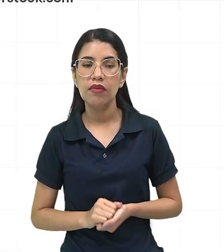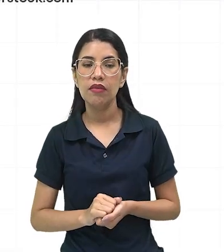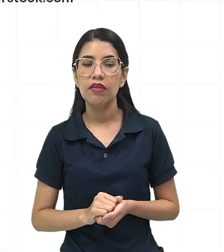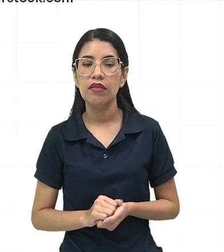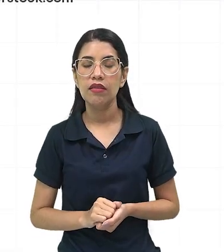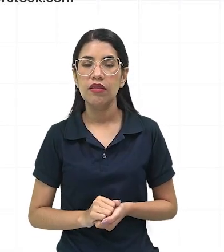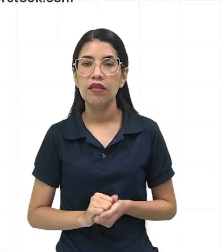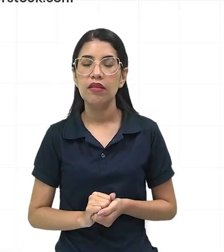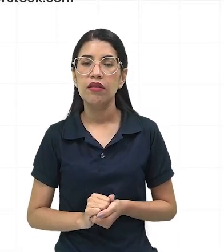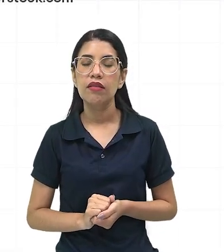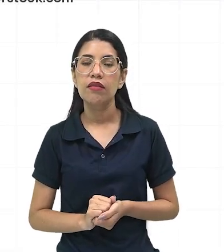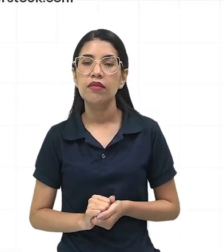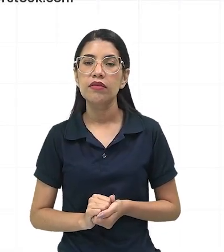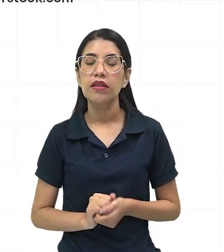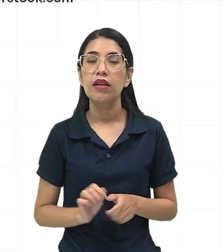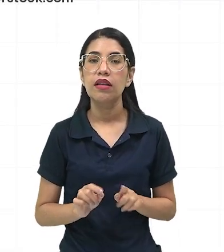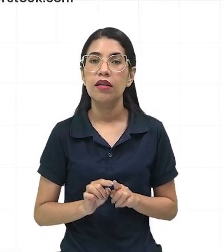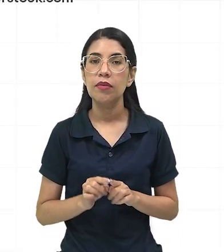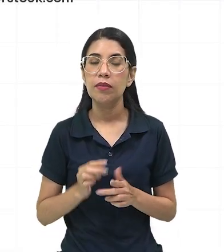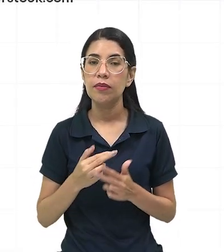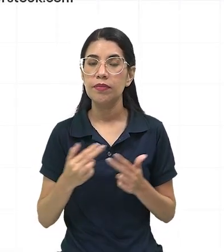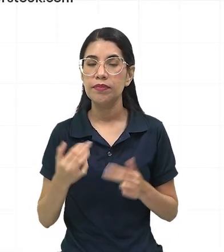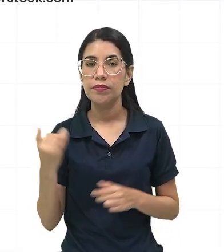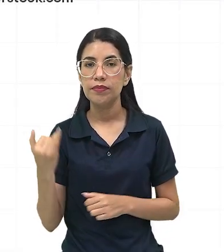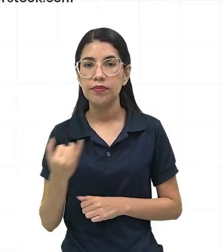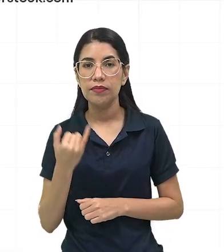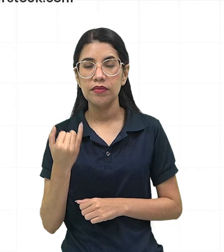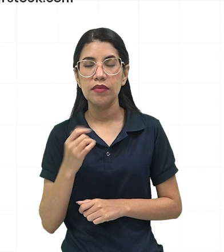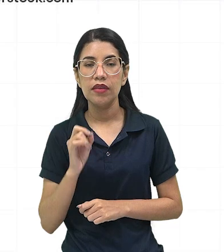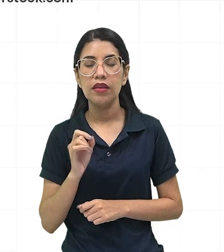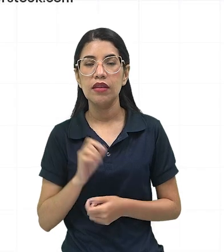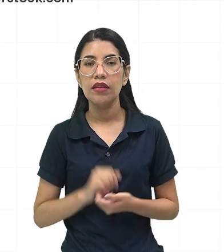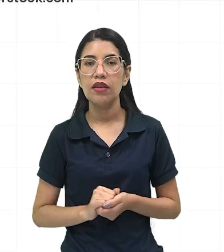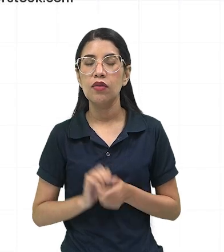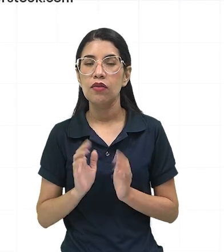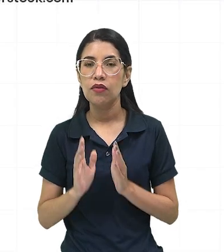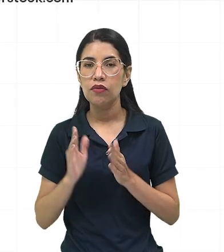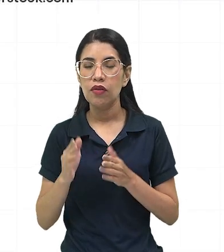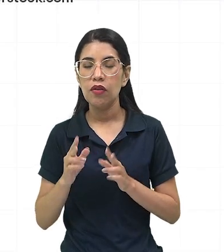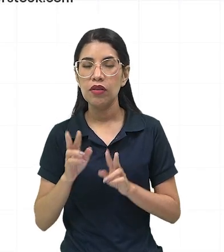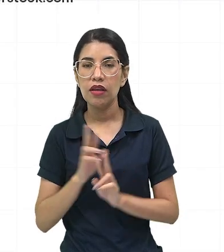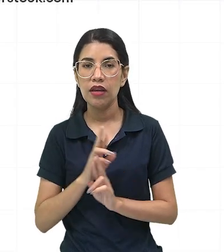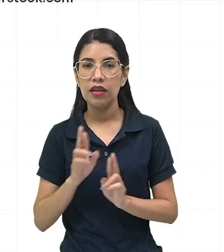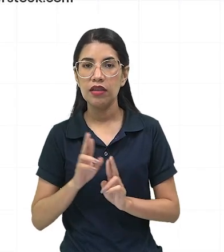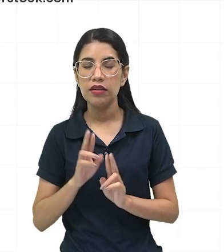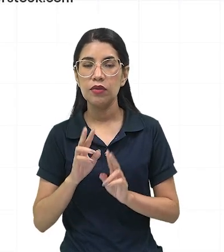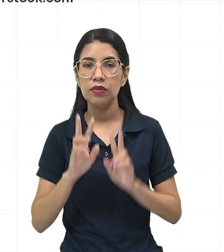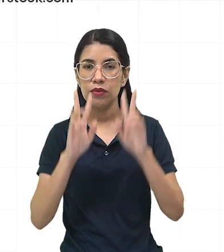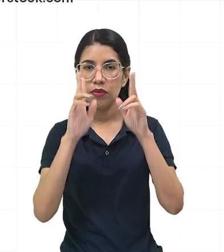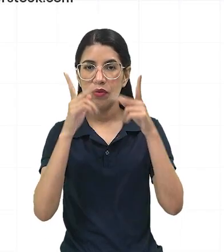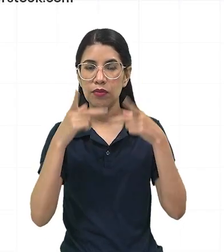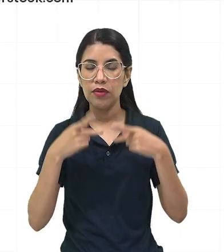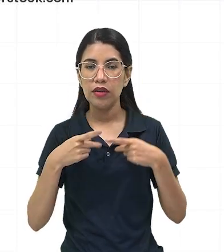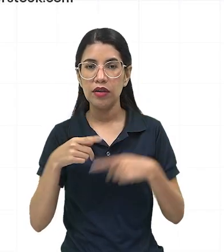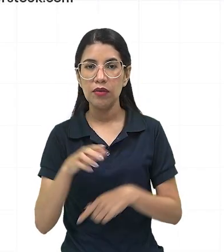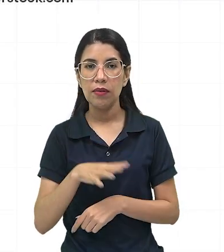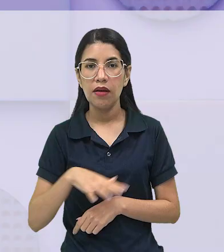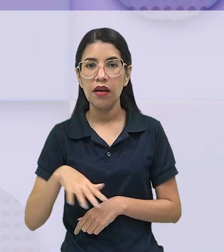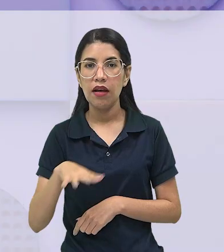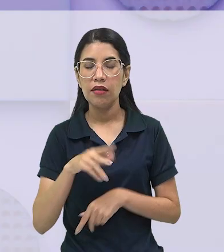Então, nós poderíamos dizer uma coisa que é muito importante, pensando nessa relação do ser humano com a humanidade.